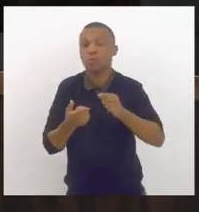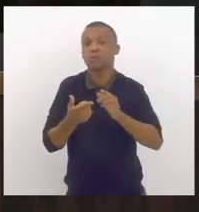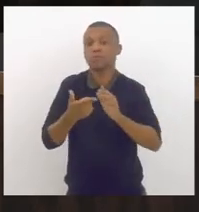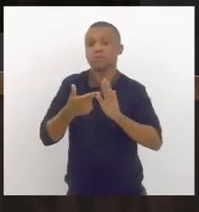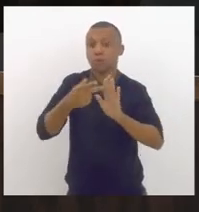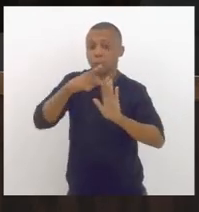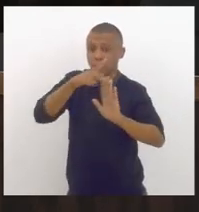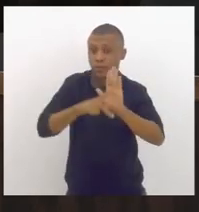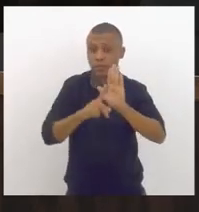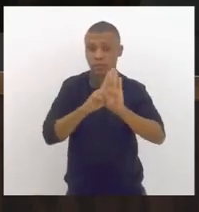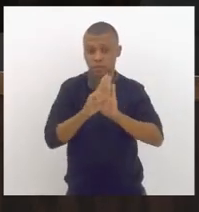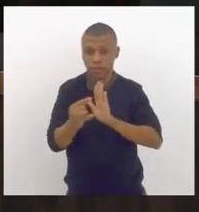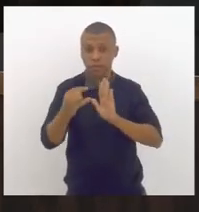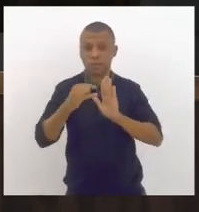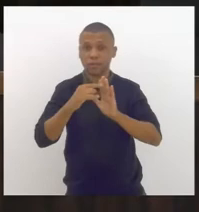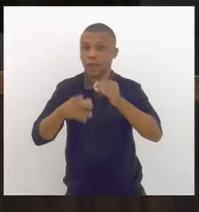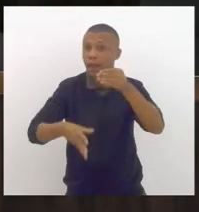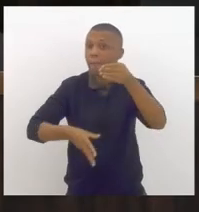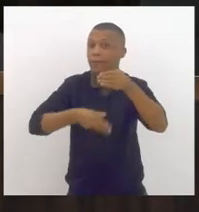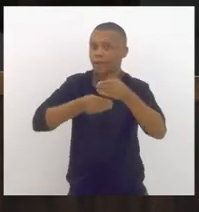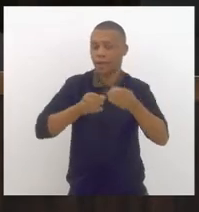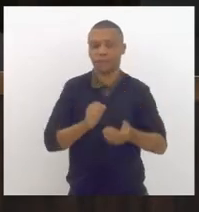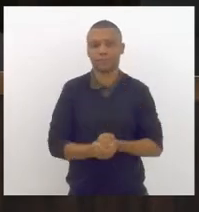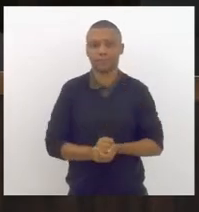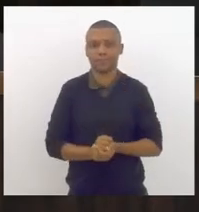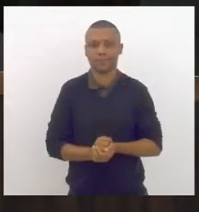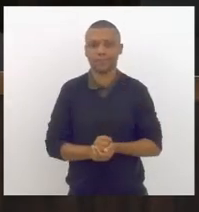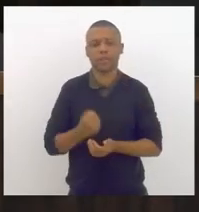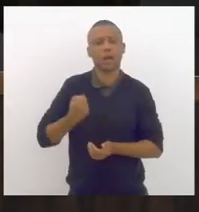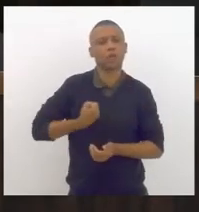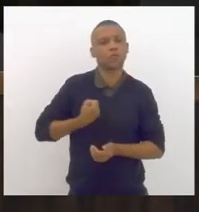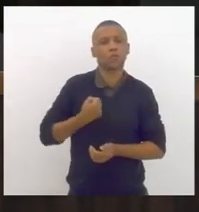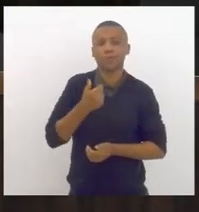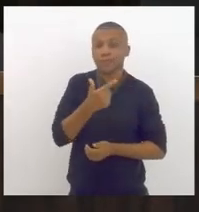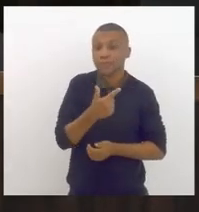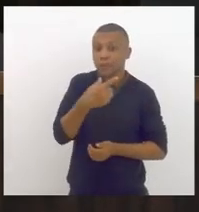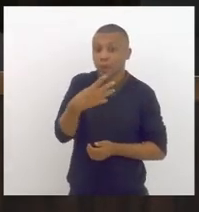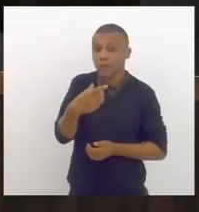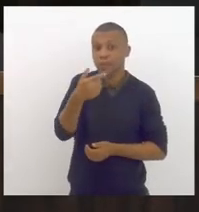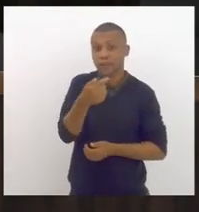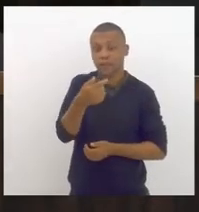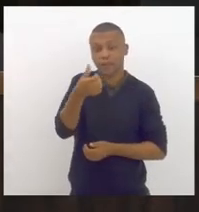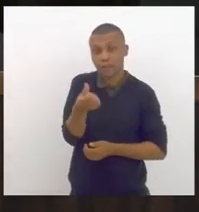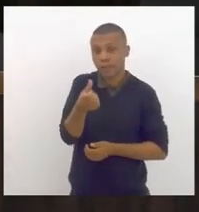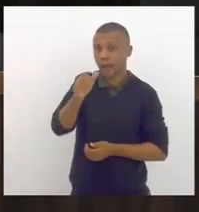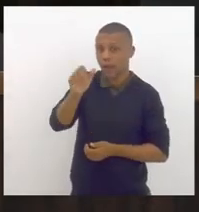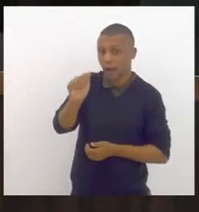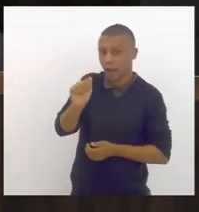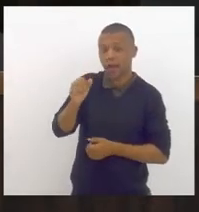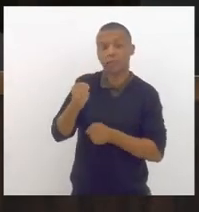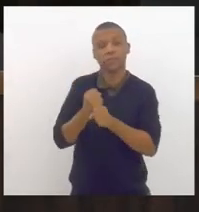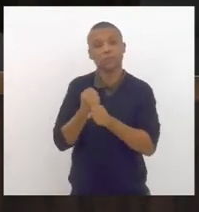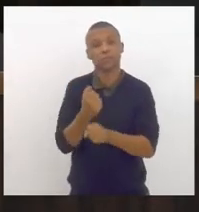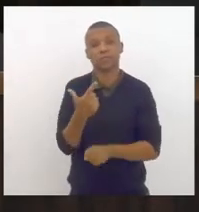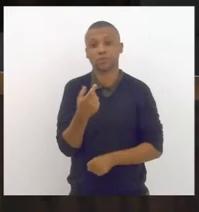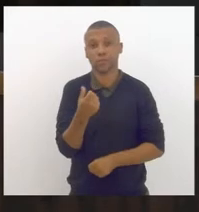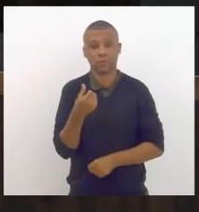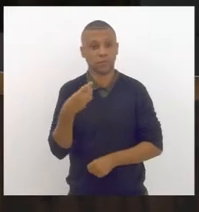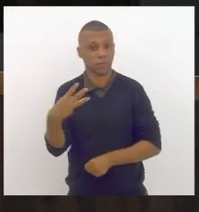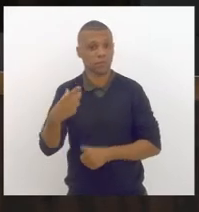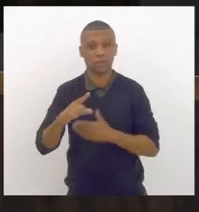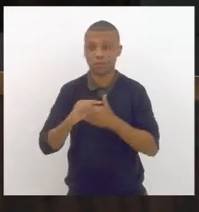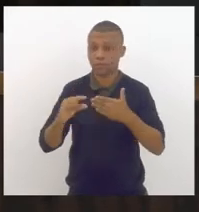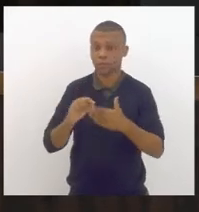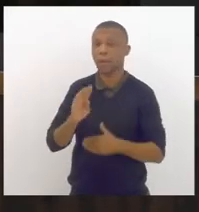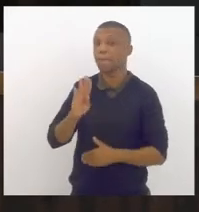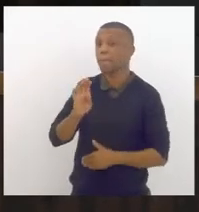do vencido assim emendada. Projeto de lei número 2476-A de 2013, de autoria do deputado